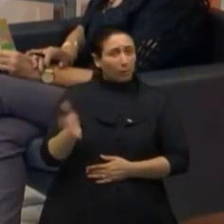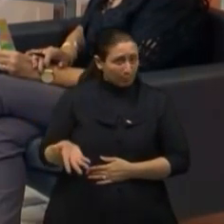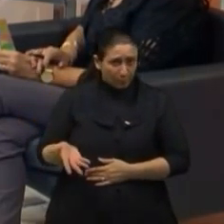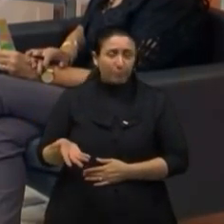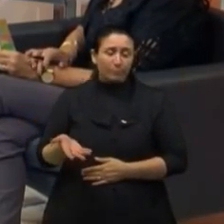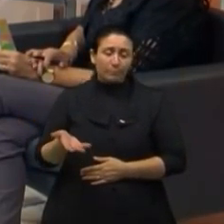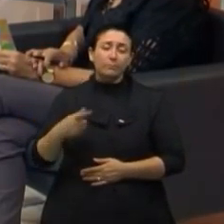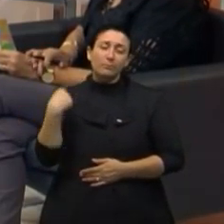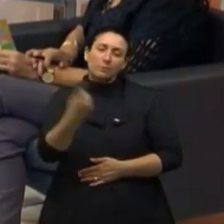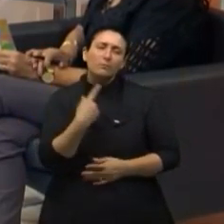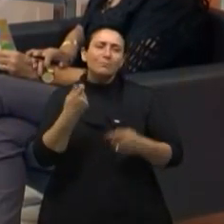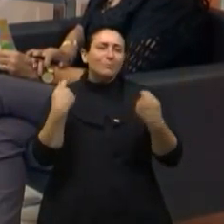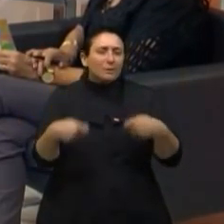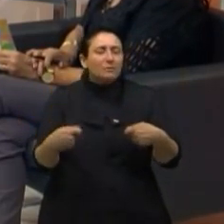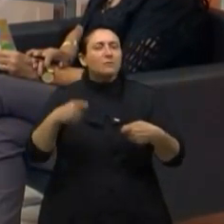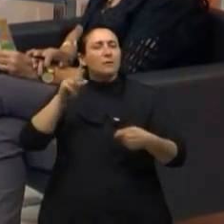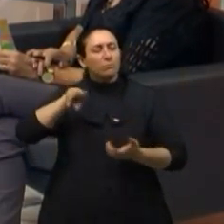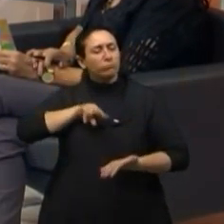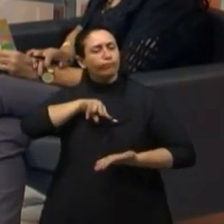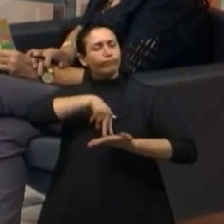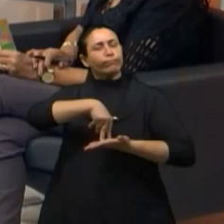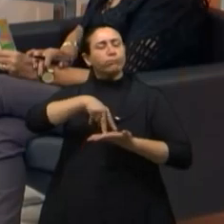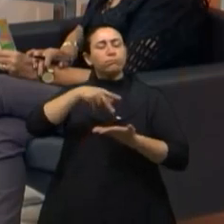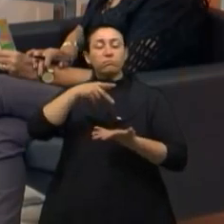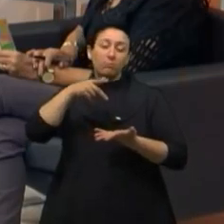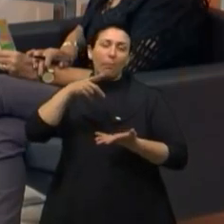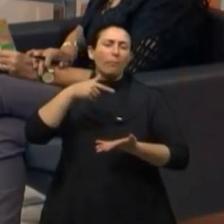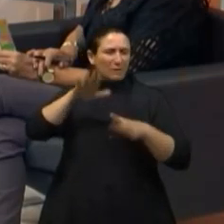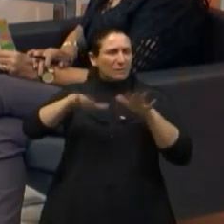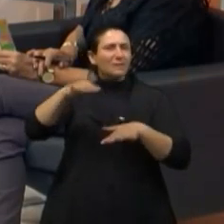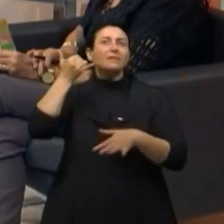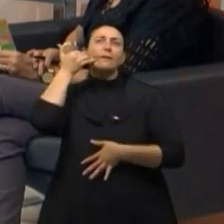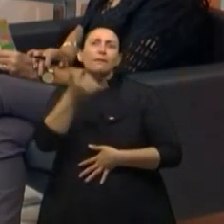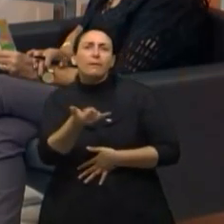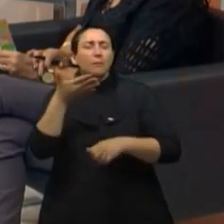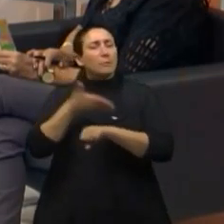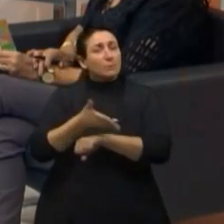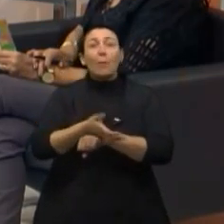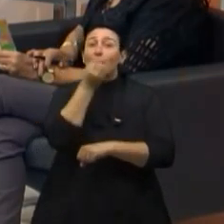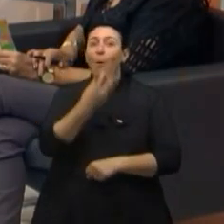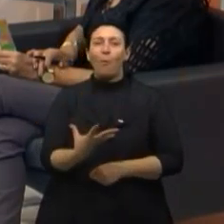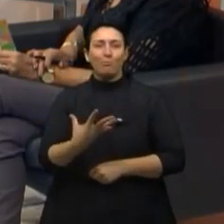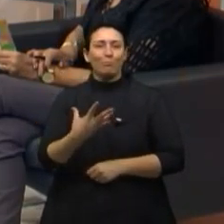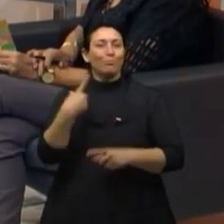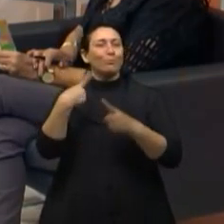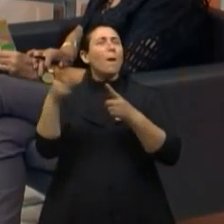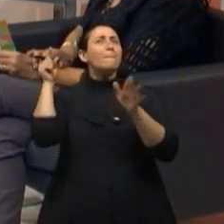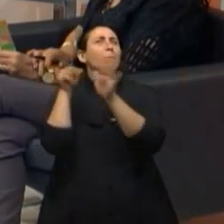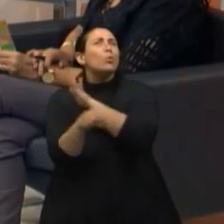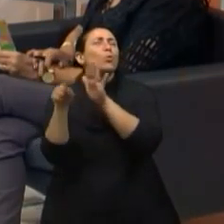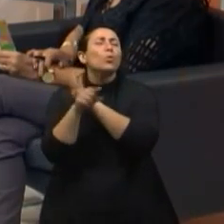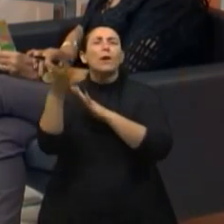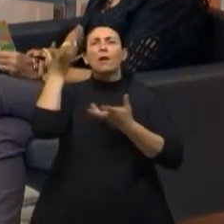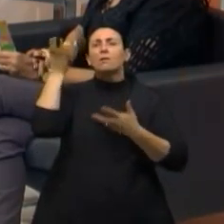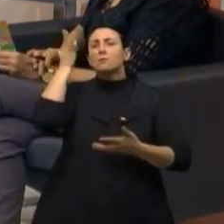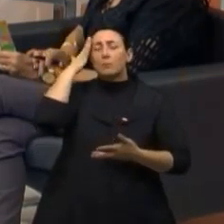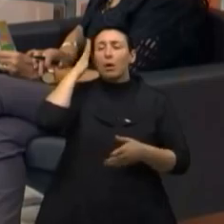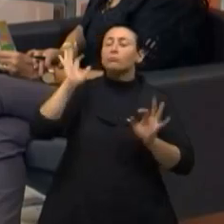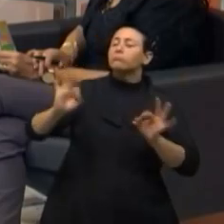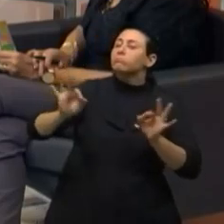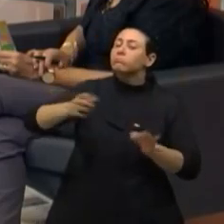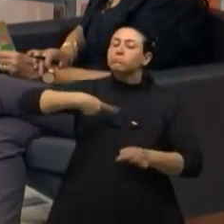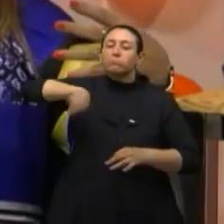estudar então é um posicionamento então quando leigo participa é ótimo porque ele pergunta ele quer saber